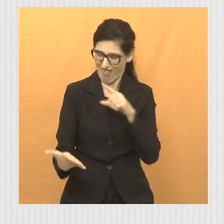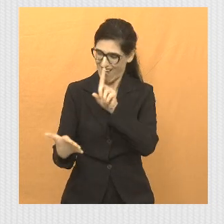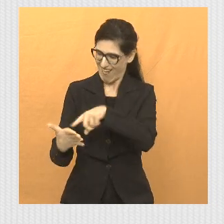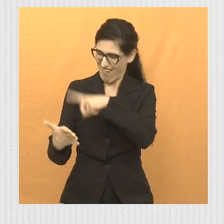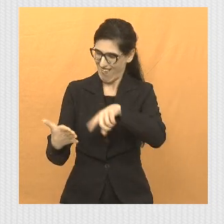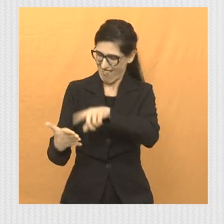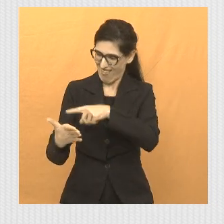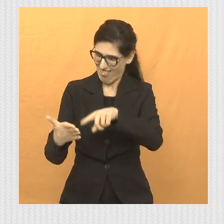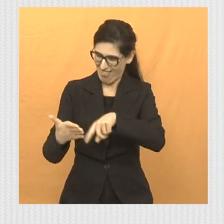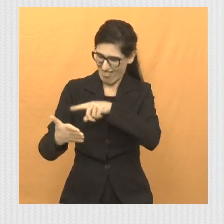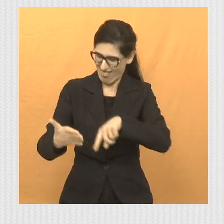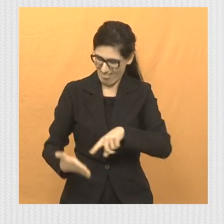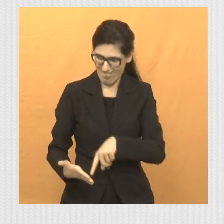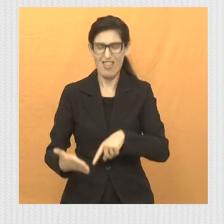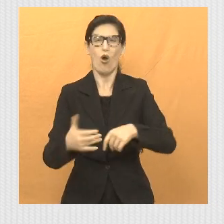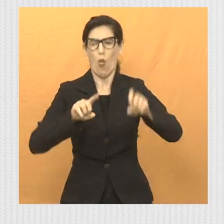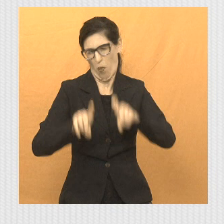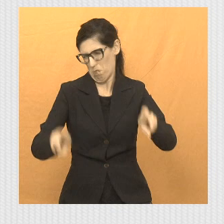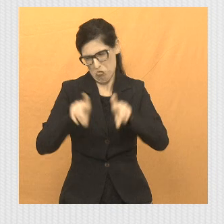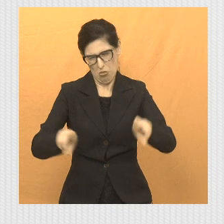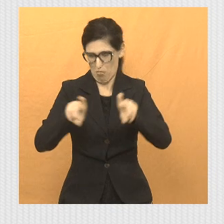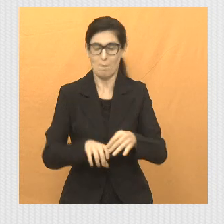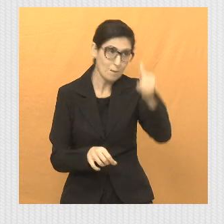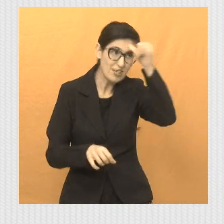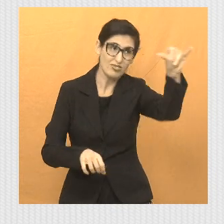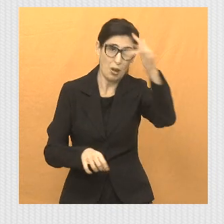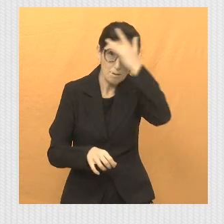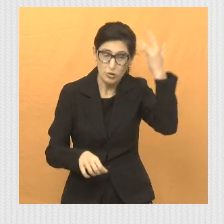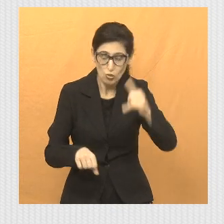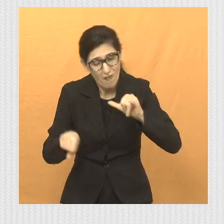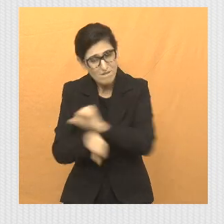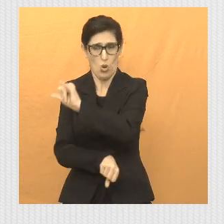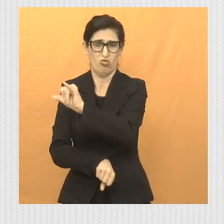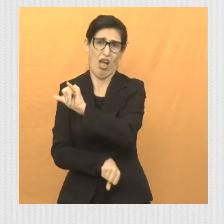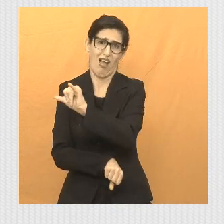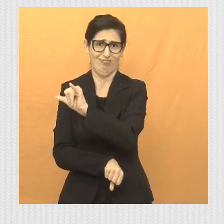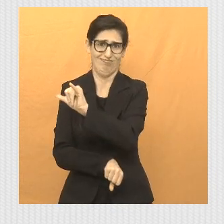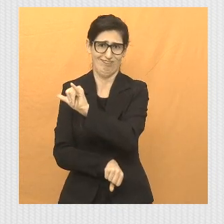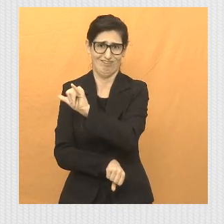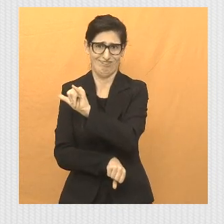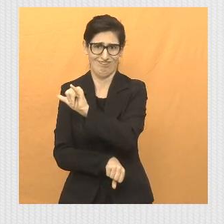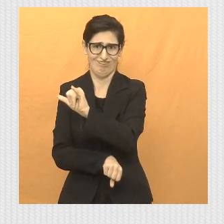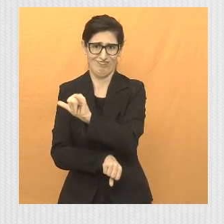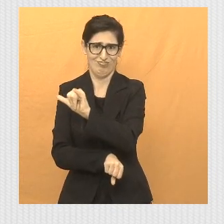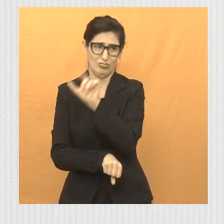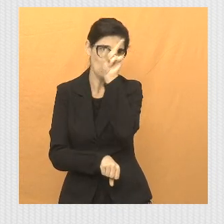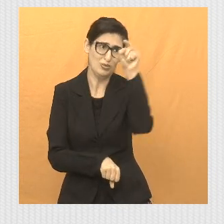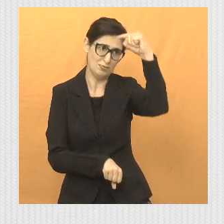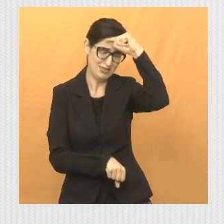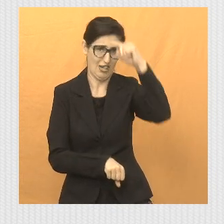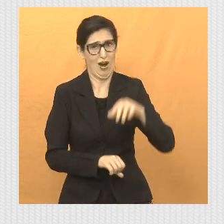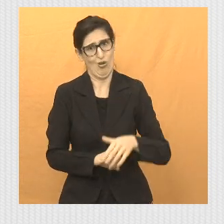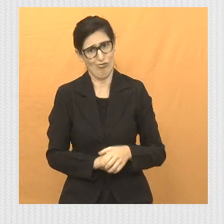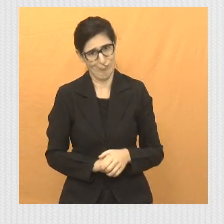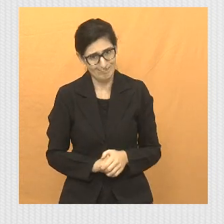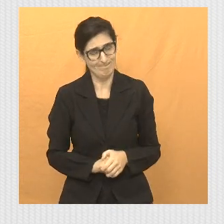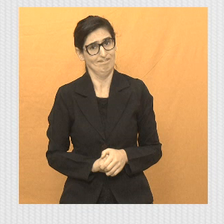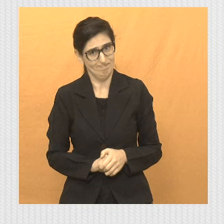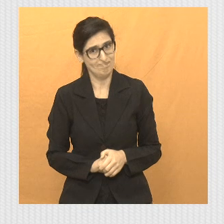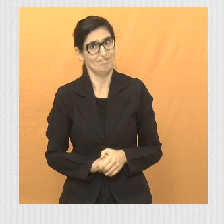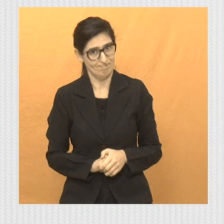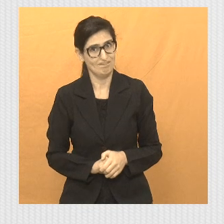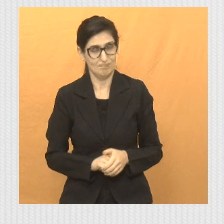principais objetivos a redução do absenteísmo às consultas médicas, para que a gente possa otimizar